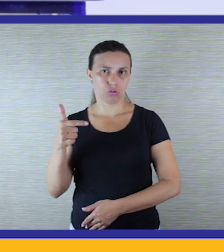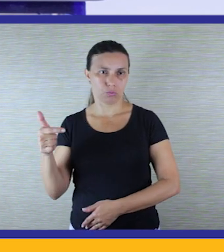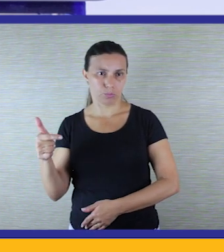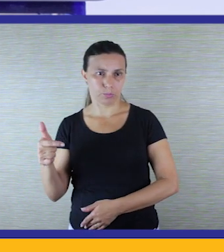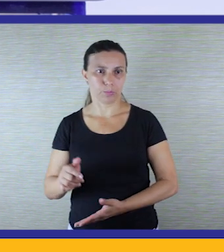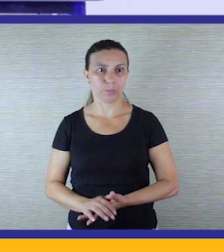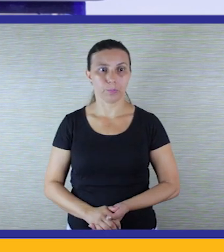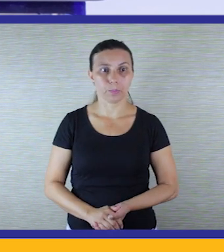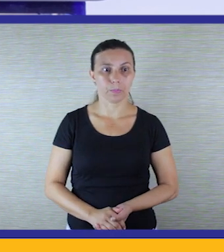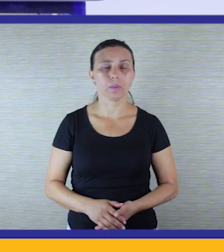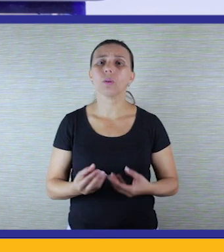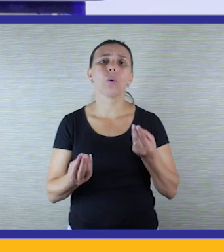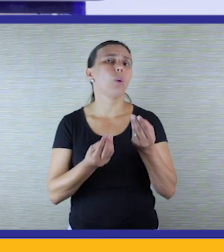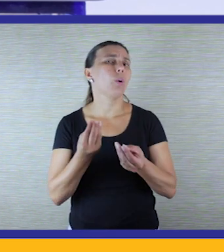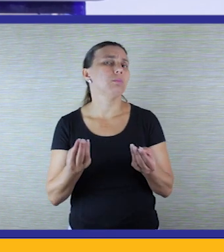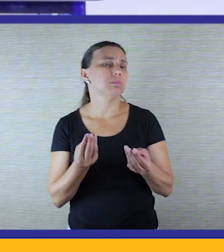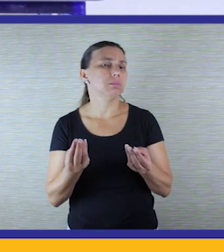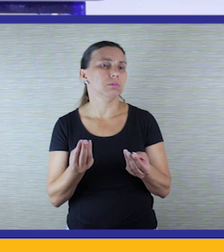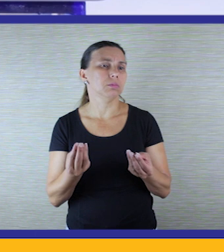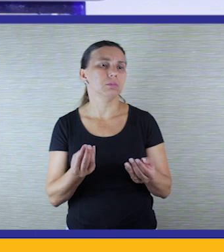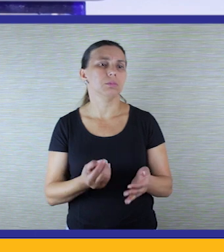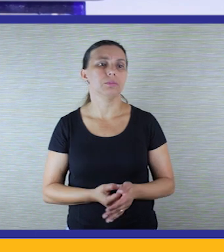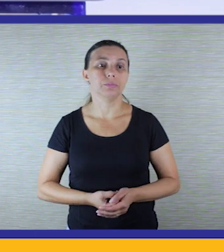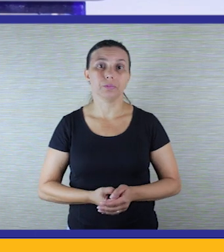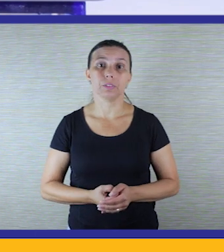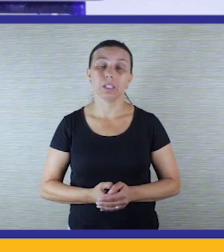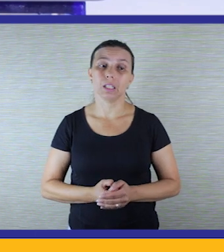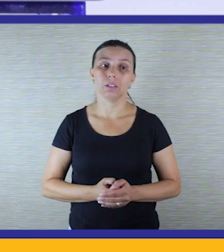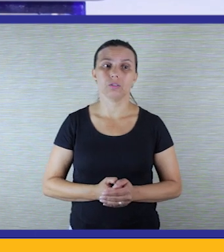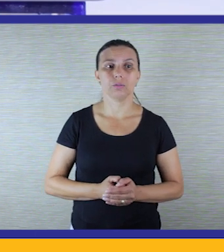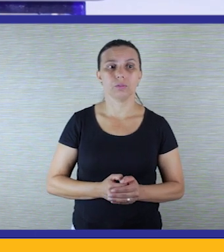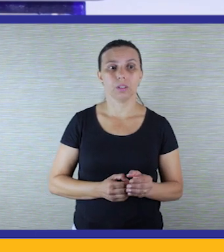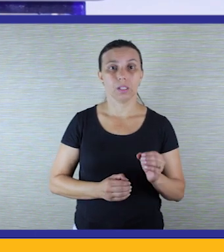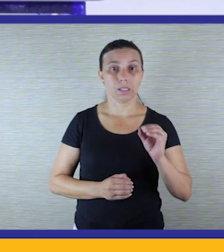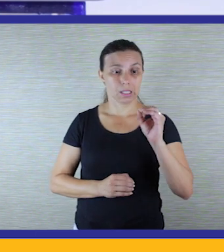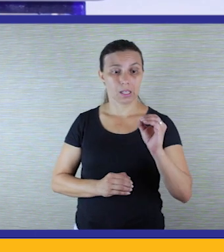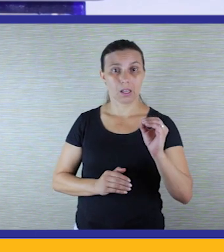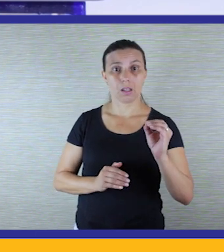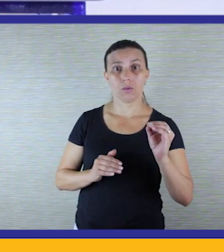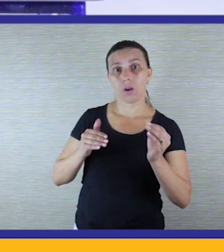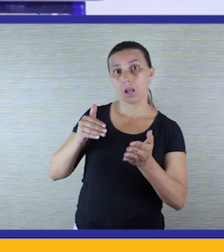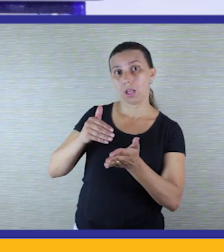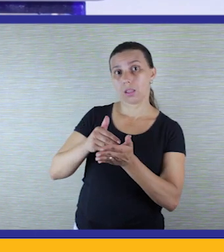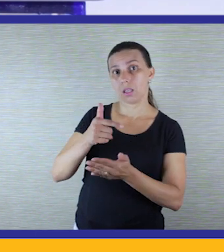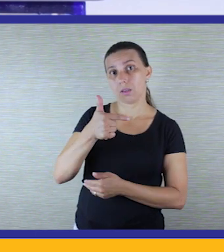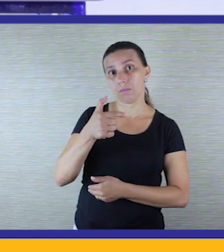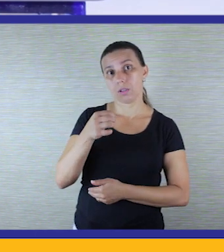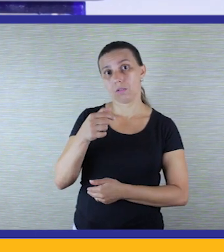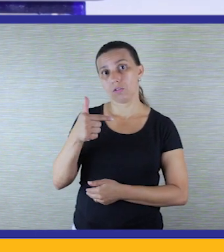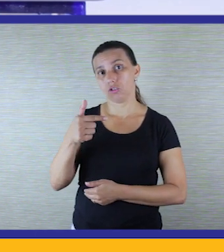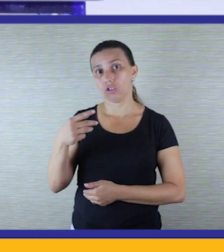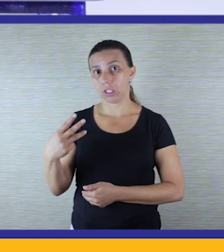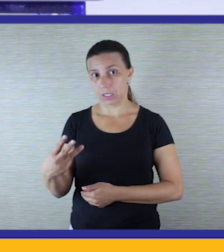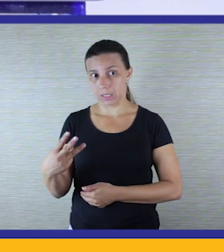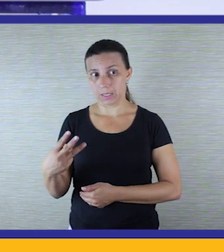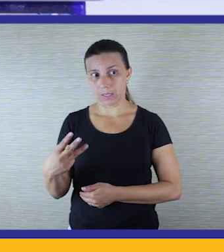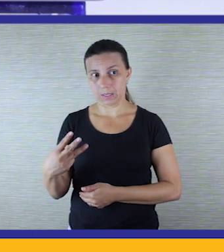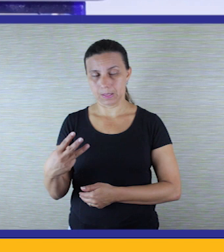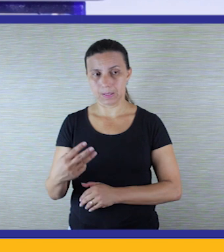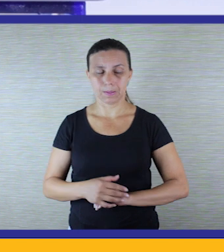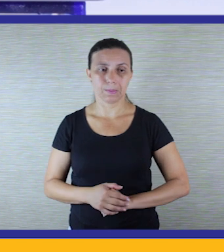corresponde diretamente à leitura obtida, 0 e 1023, para a escala Celsius de